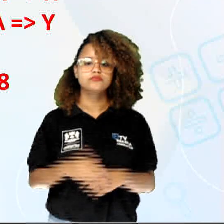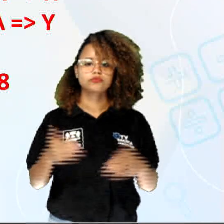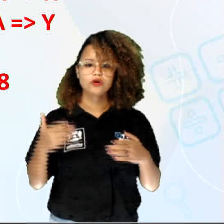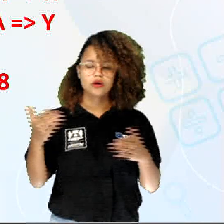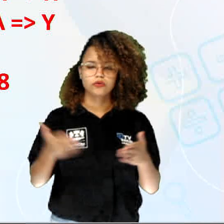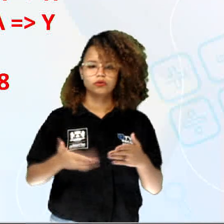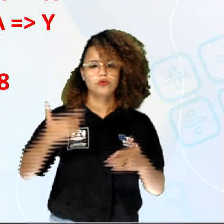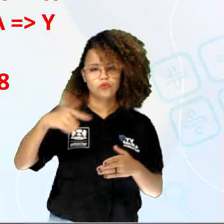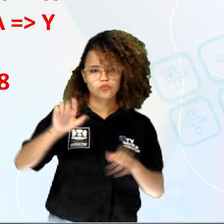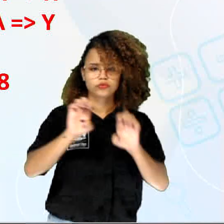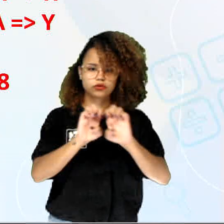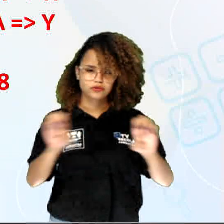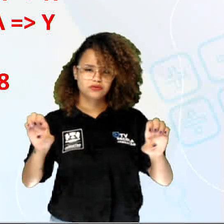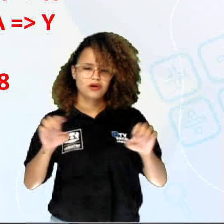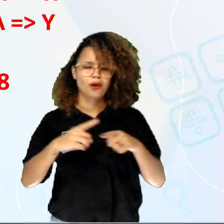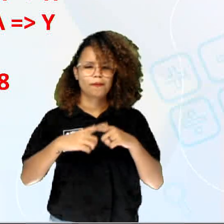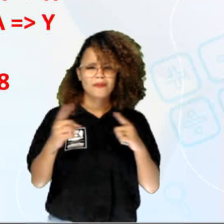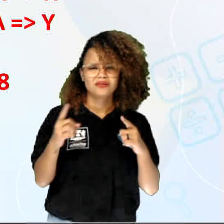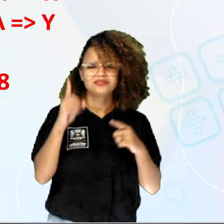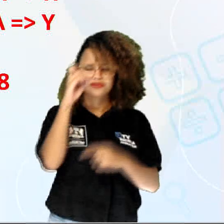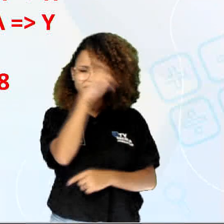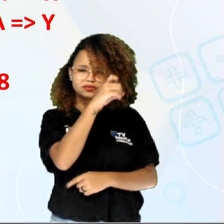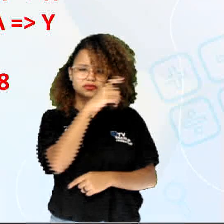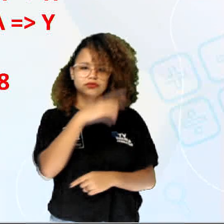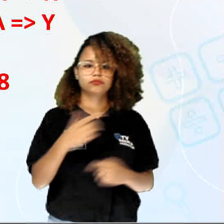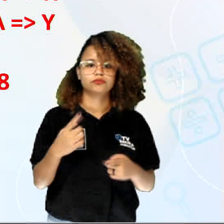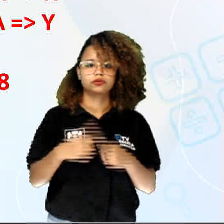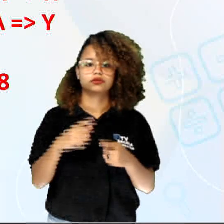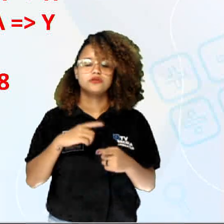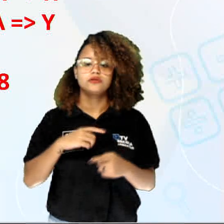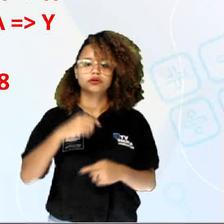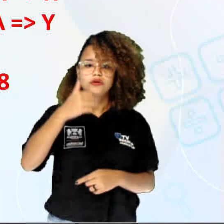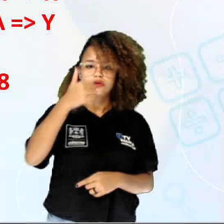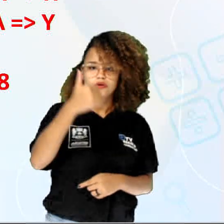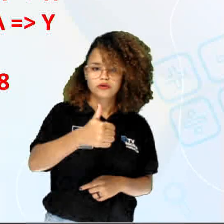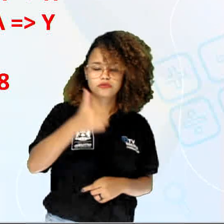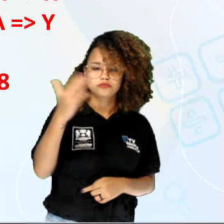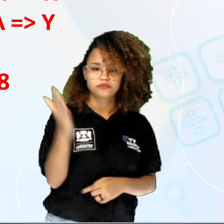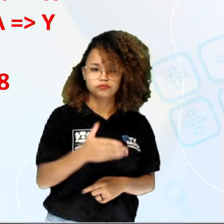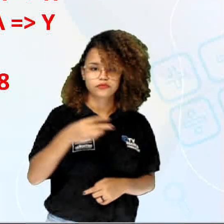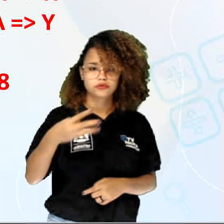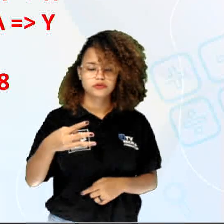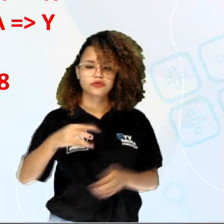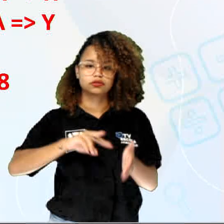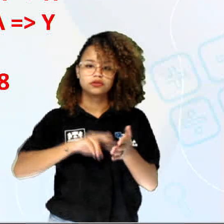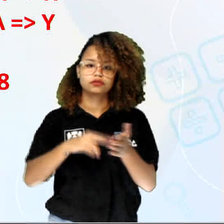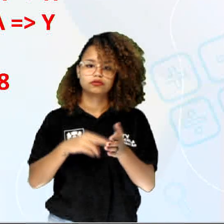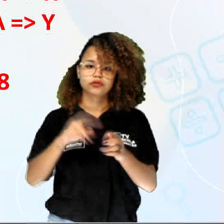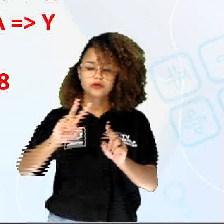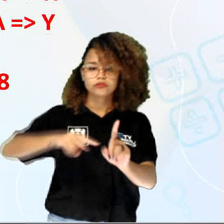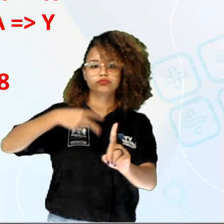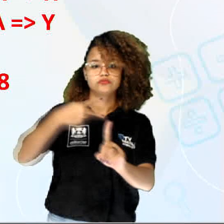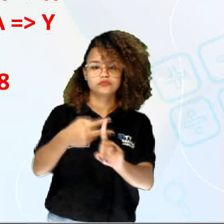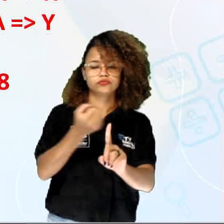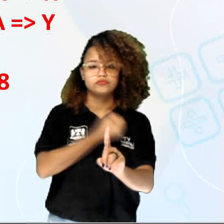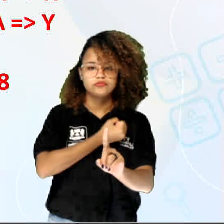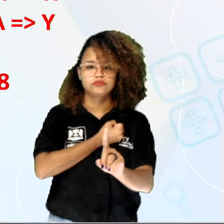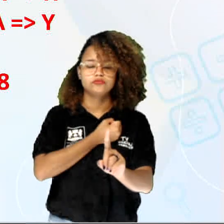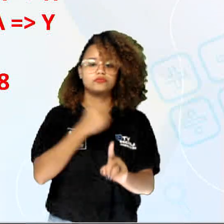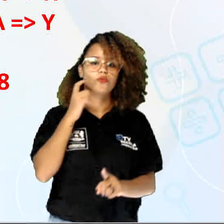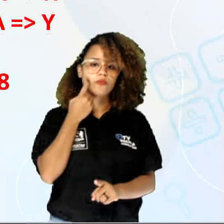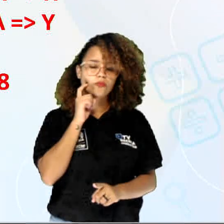unidades, determine o número de balas de hortelã e laranja. Então a gente vai ter que armar aí um sistema de equações do primeiro grau,